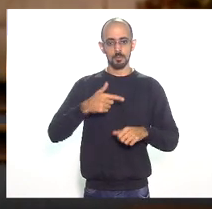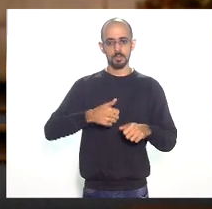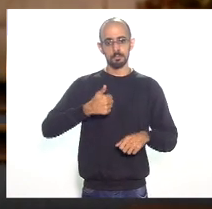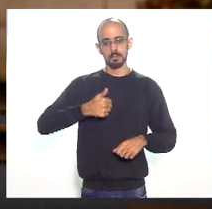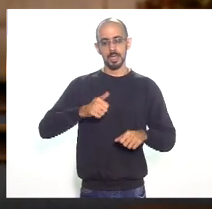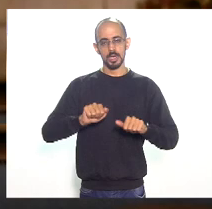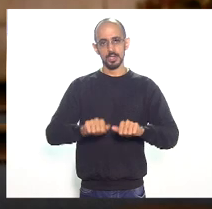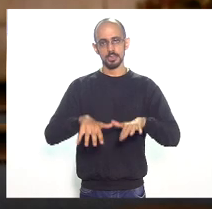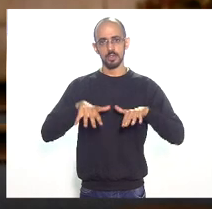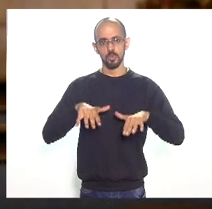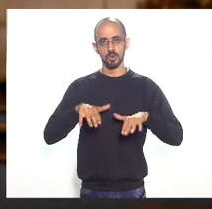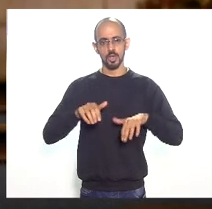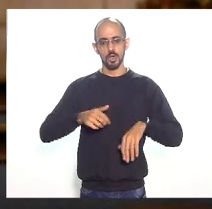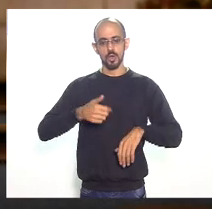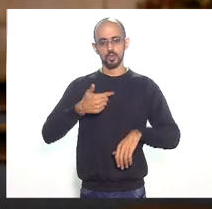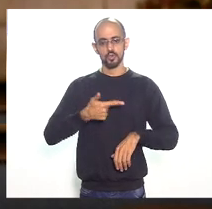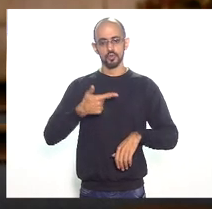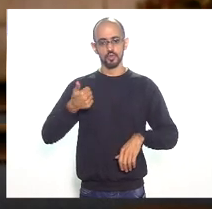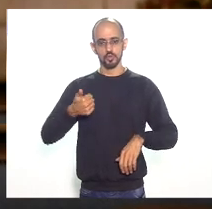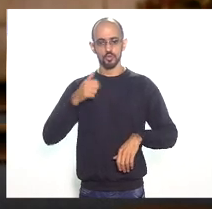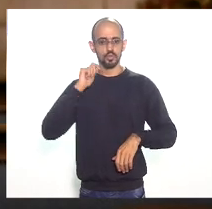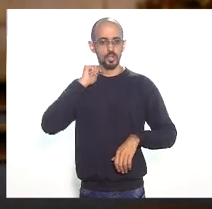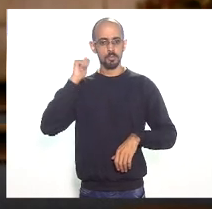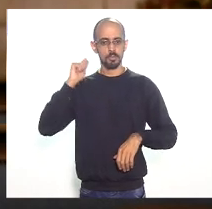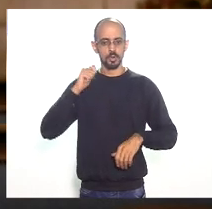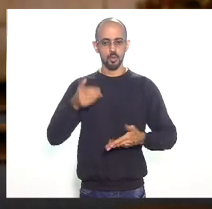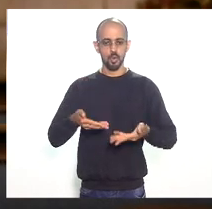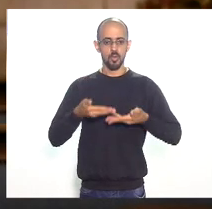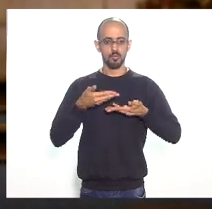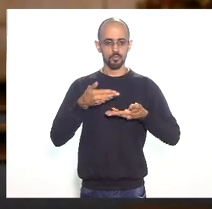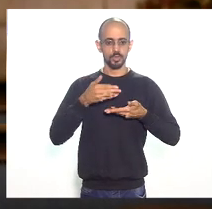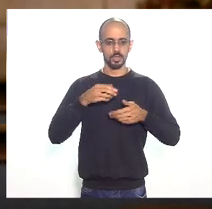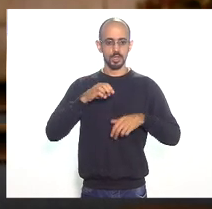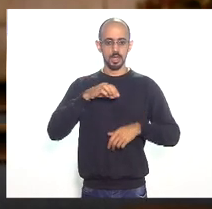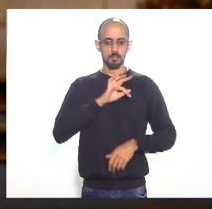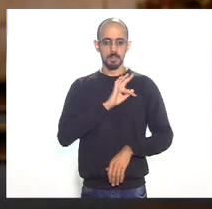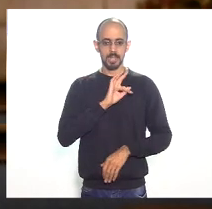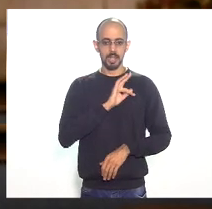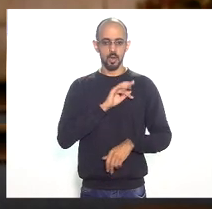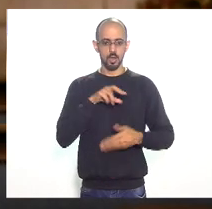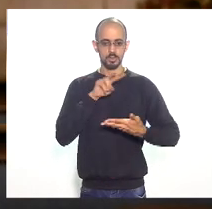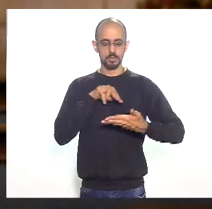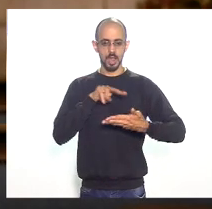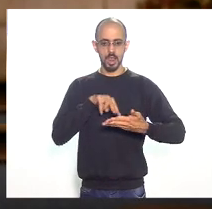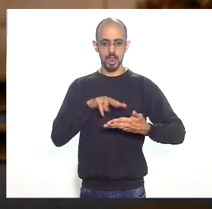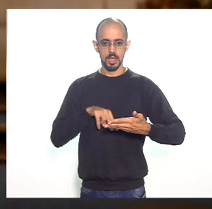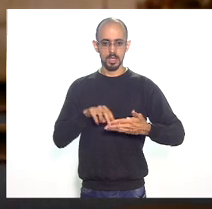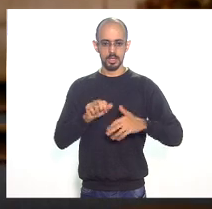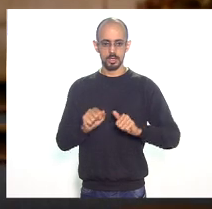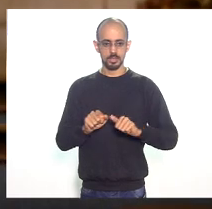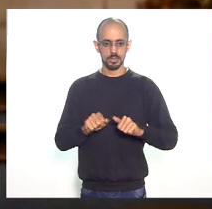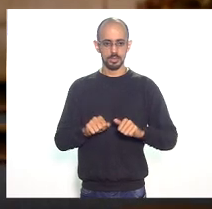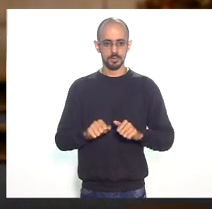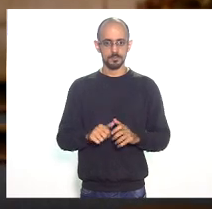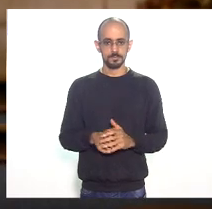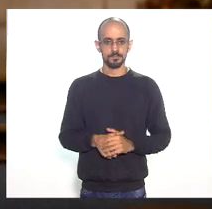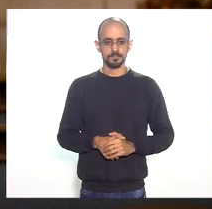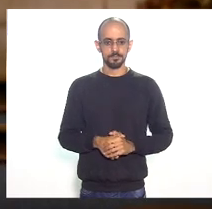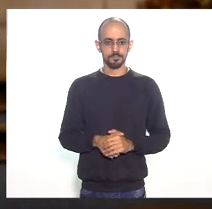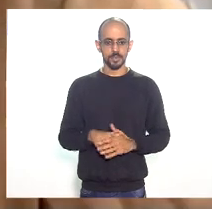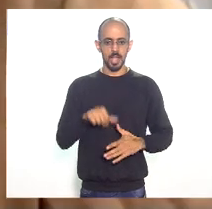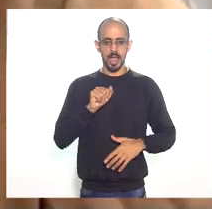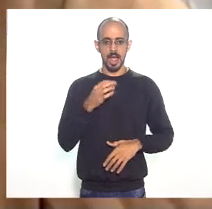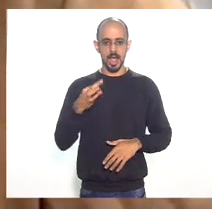de 2021. A presidência convida a deputada Marta Rocha para fazer a leitura da ata da sessão anterior. A ata